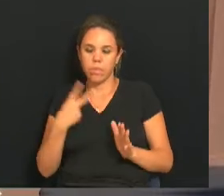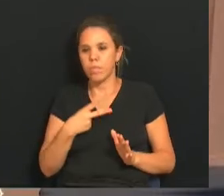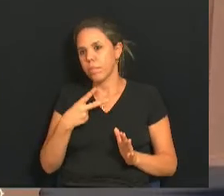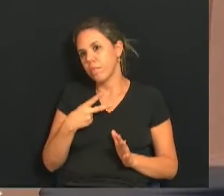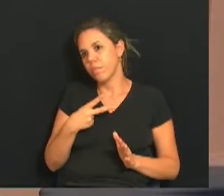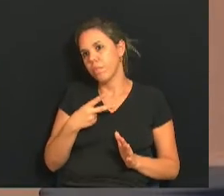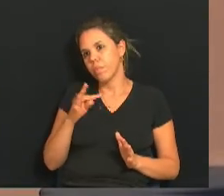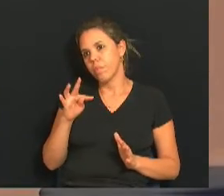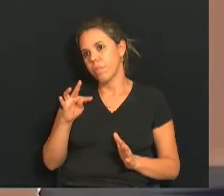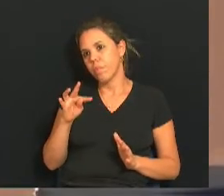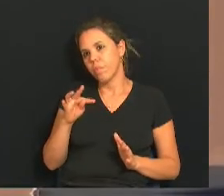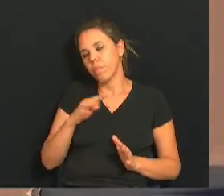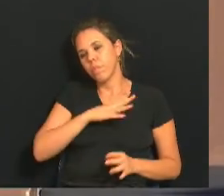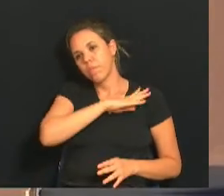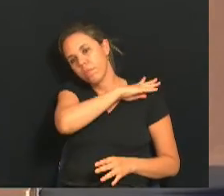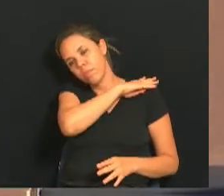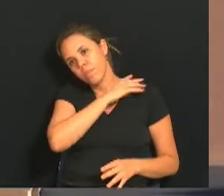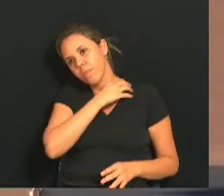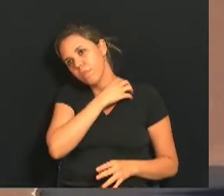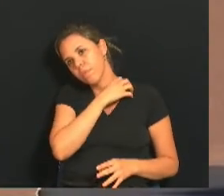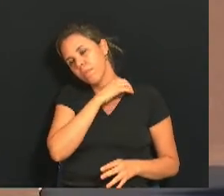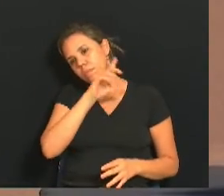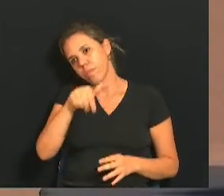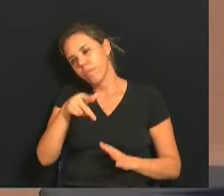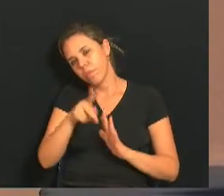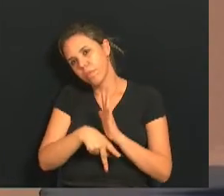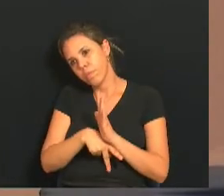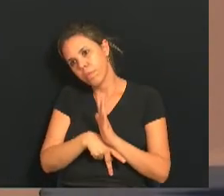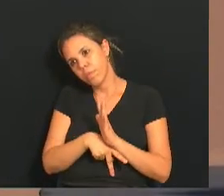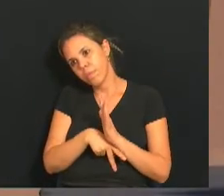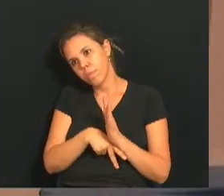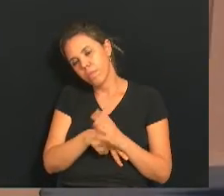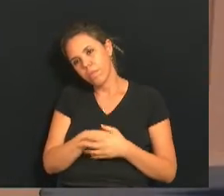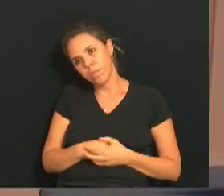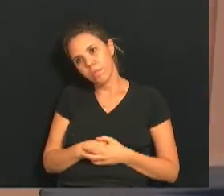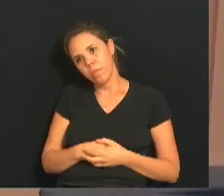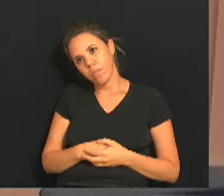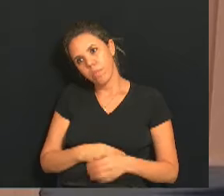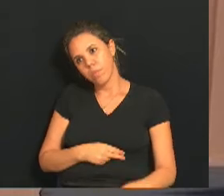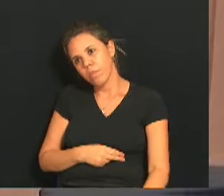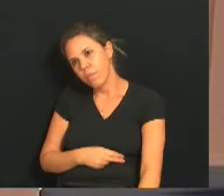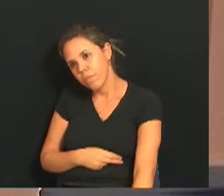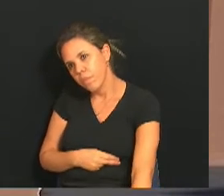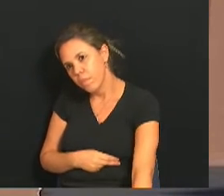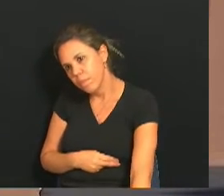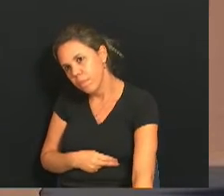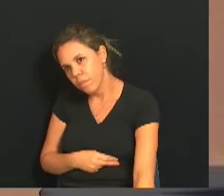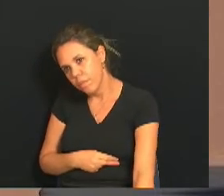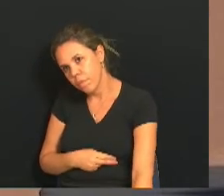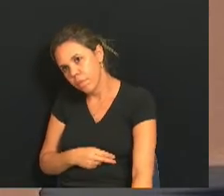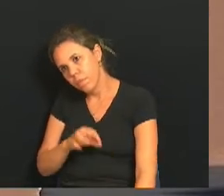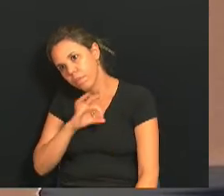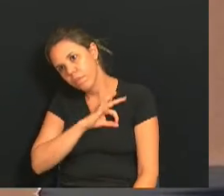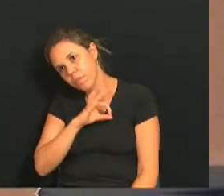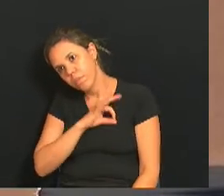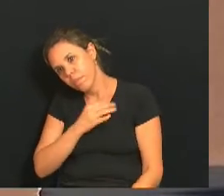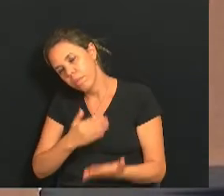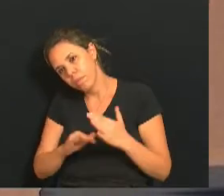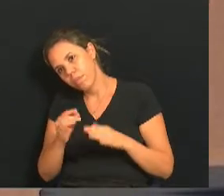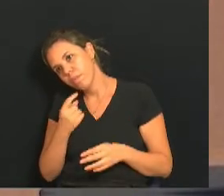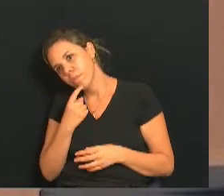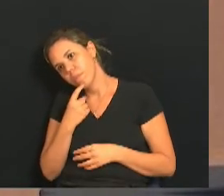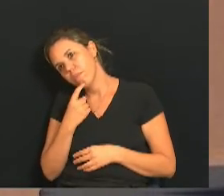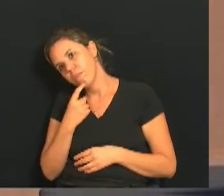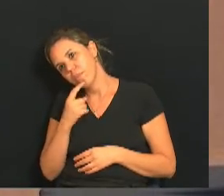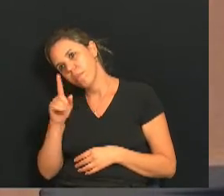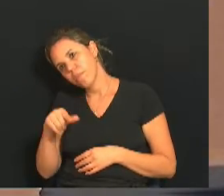Santini. Depois, o projeto de iniciar a militarização das escolas em Campinas, que